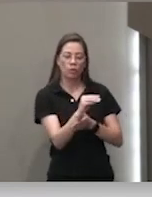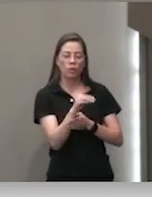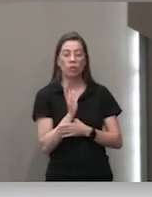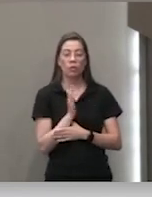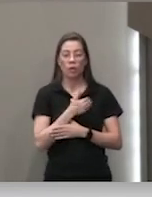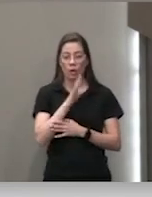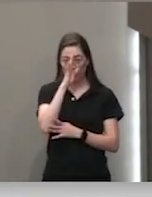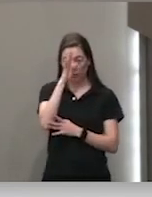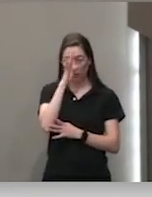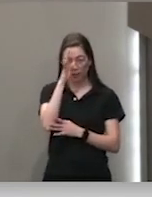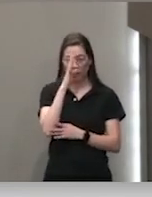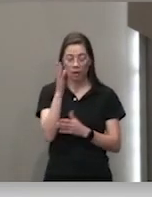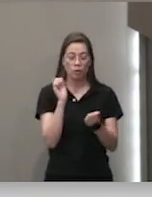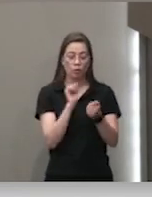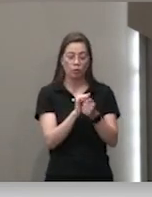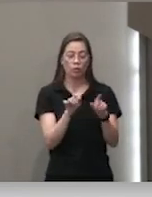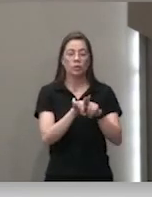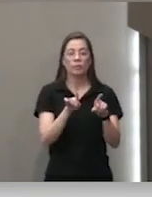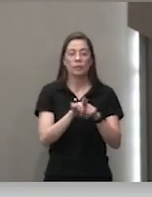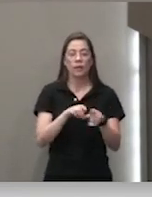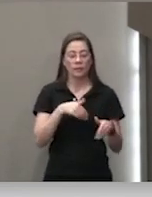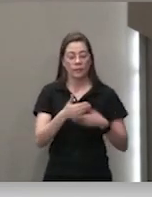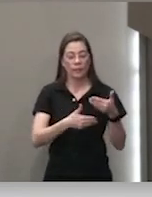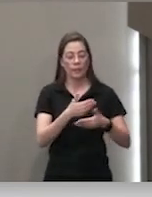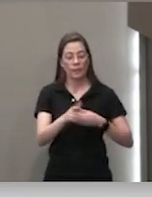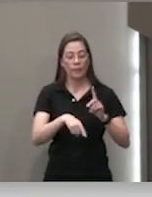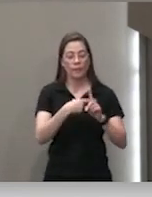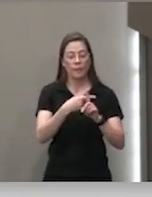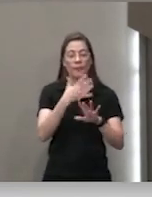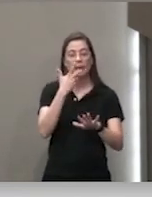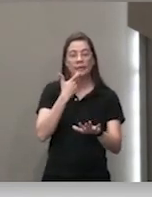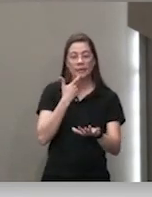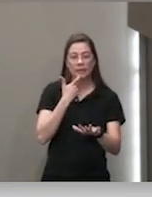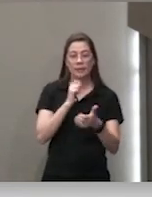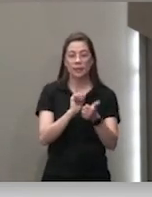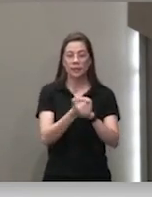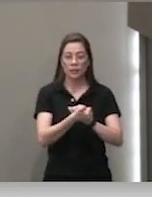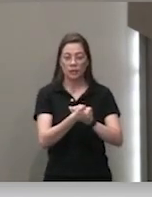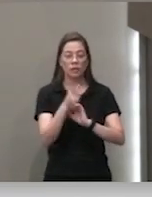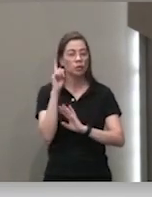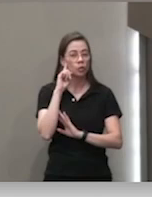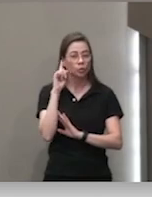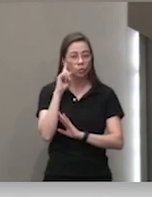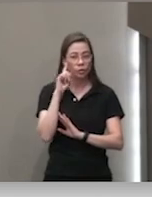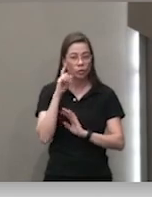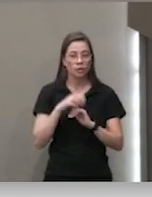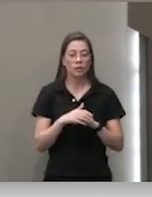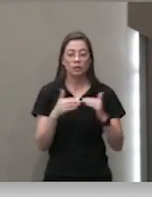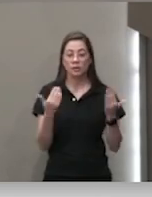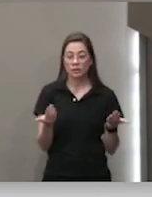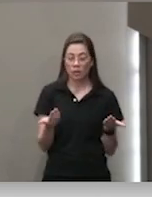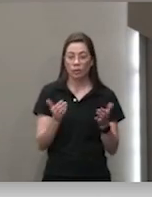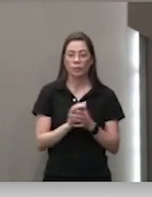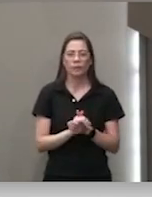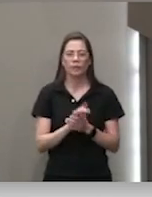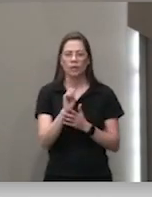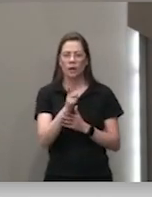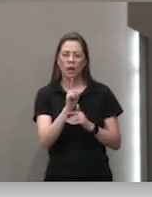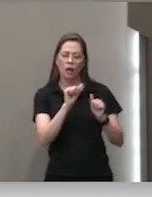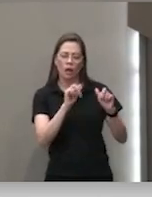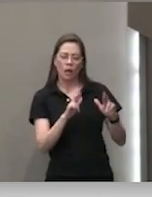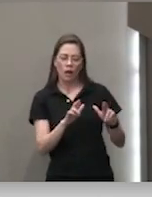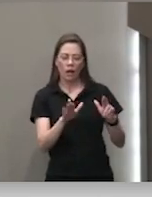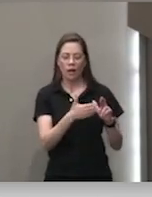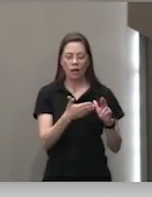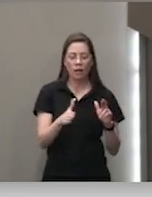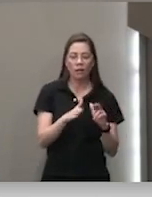nossa também para inserir cada vez mais as crianças no esporte do dia a dia. Então, são áreas que